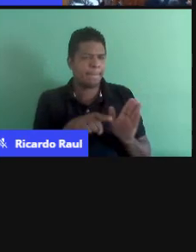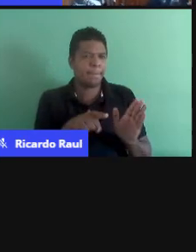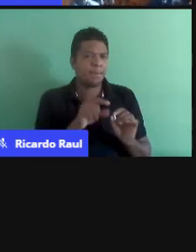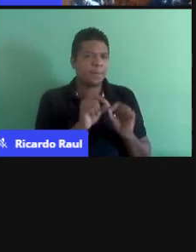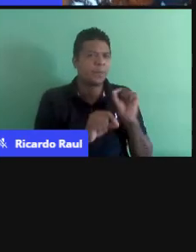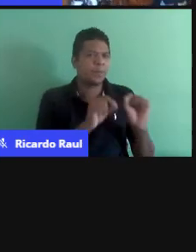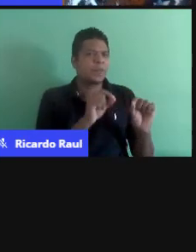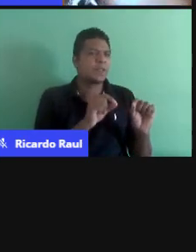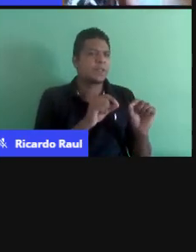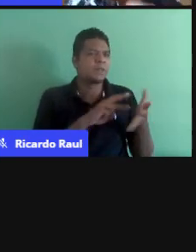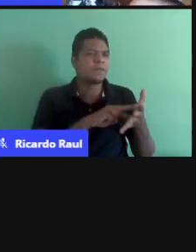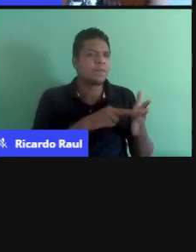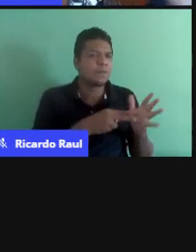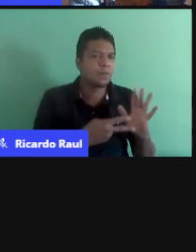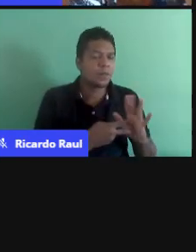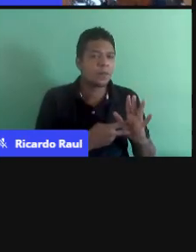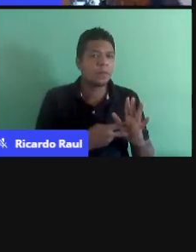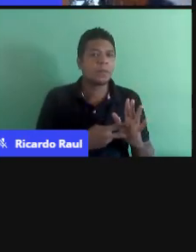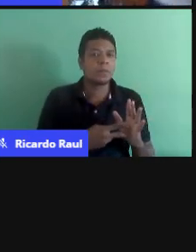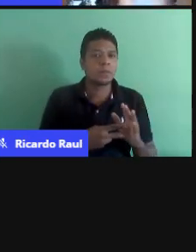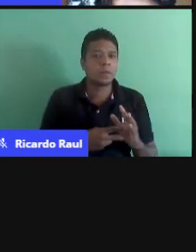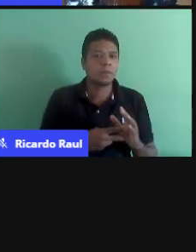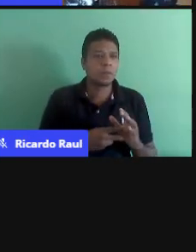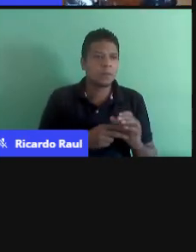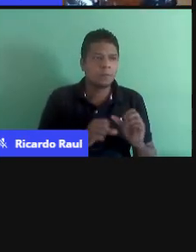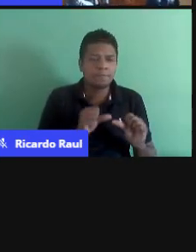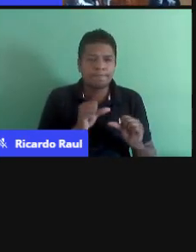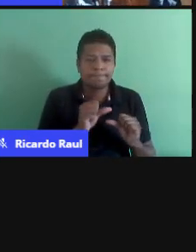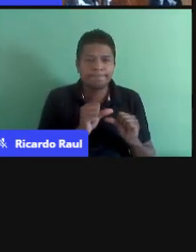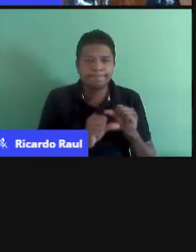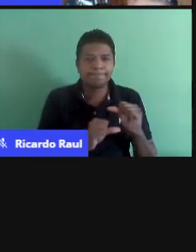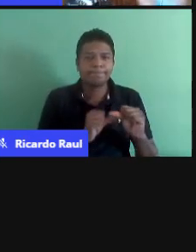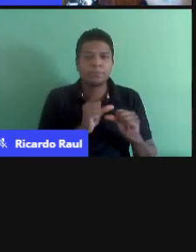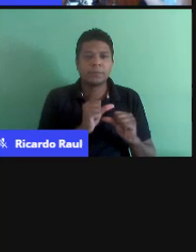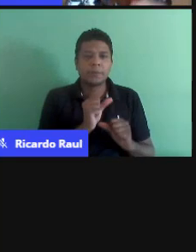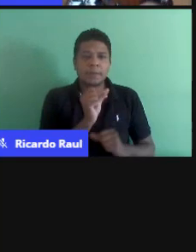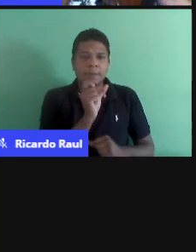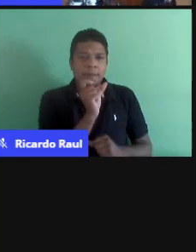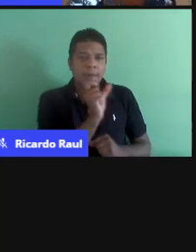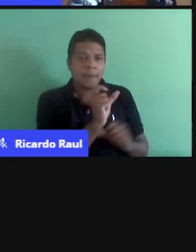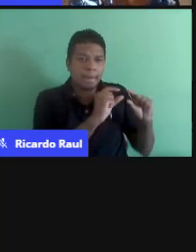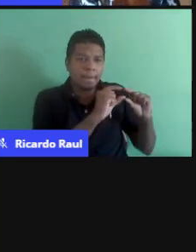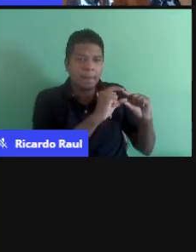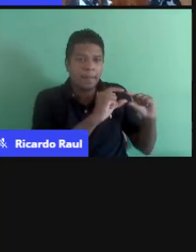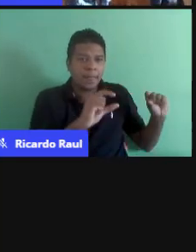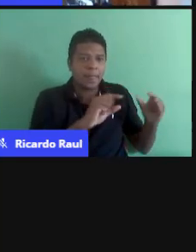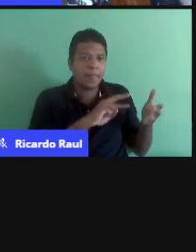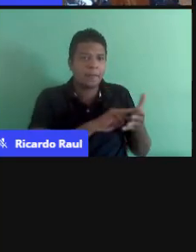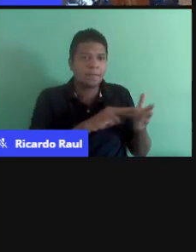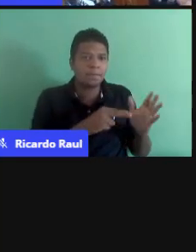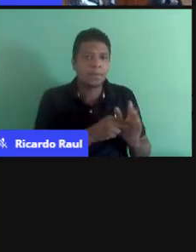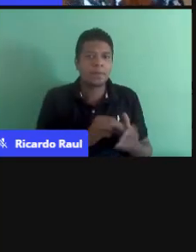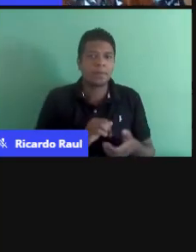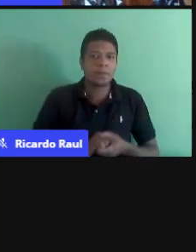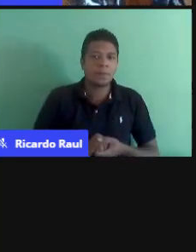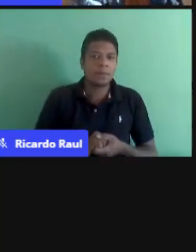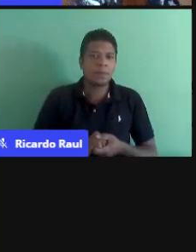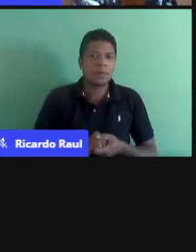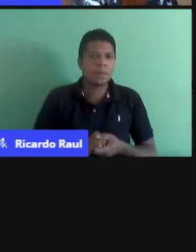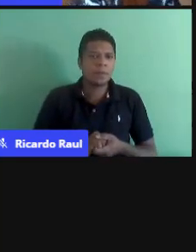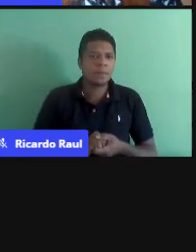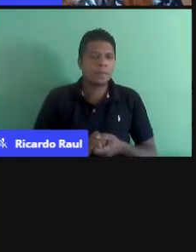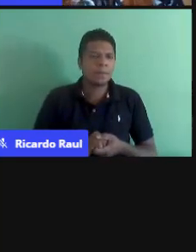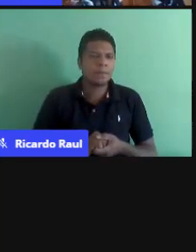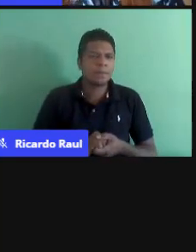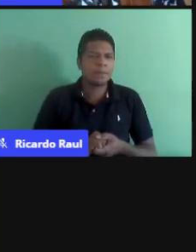que é isso, nós podemos mudar um pouquinho essa frase, substituindo o que é isso para conte-me mais sobre